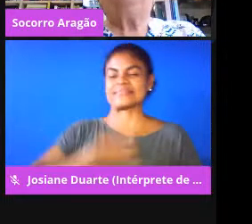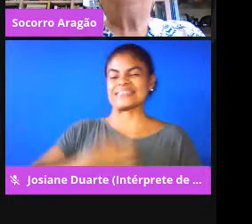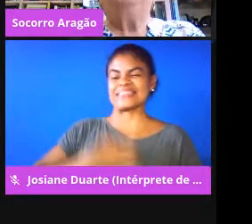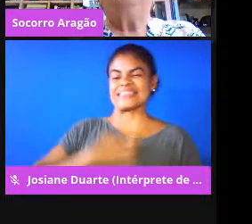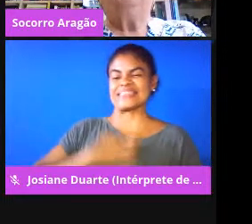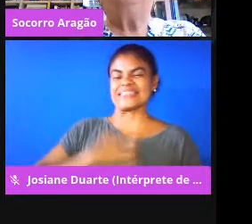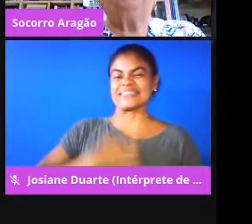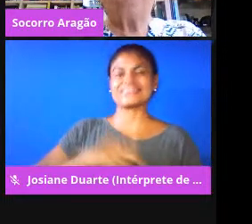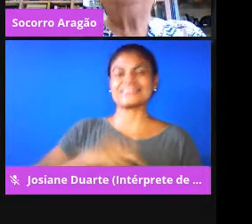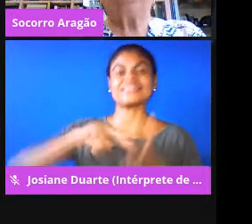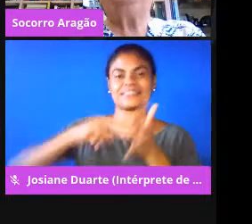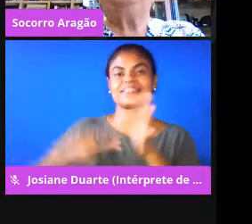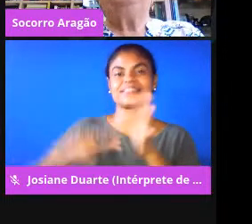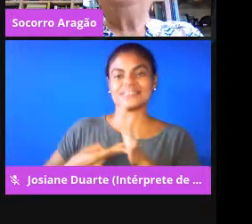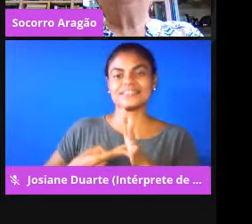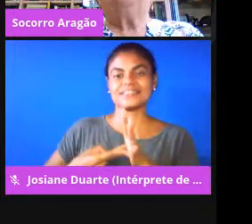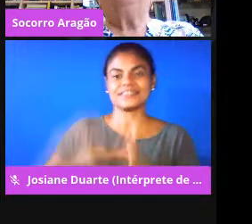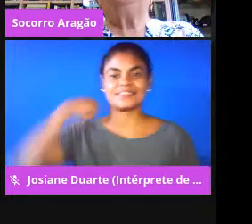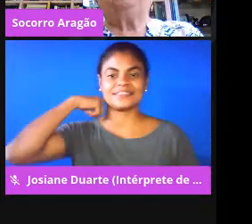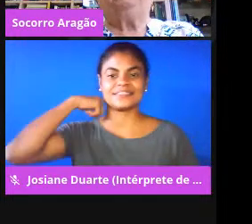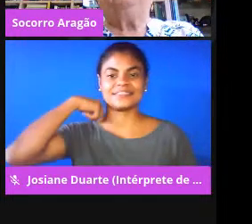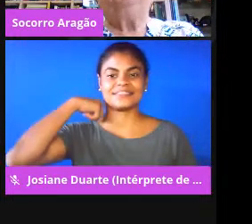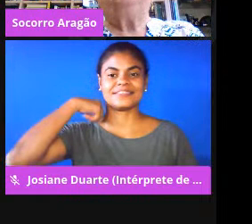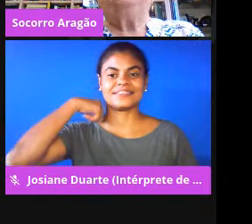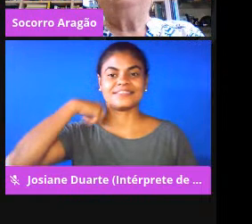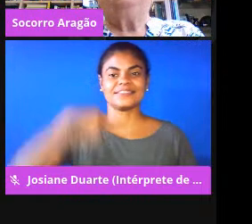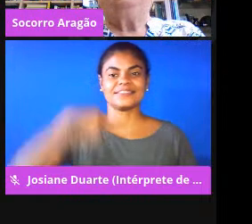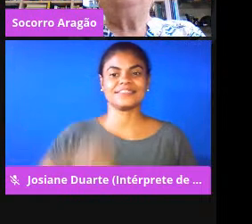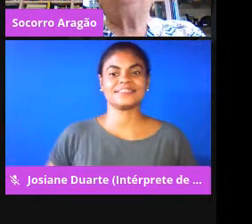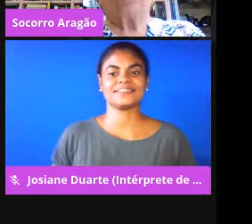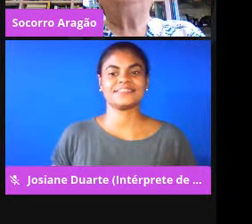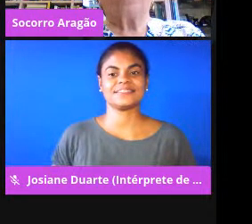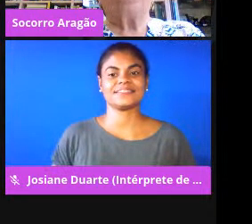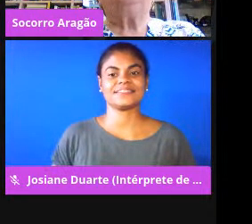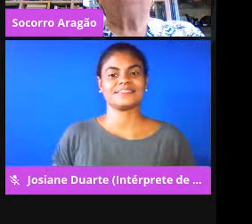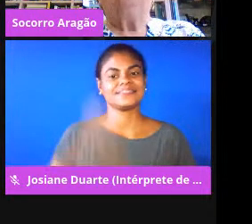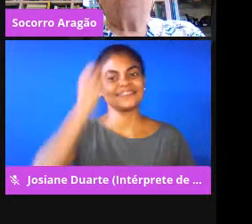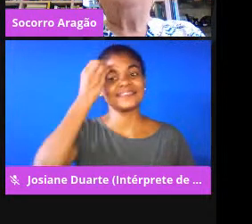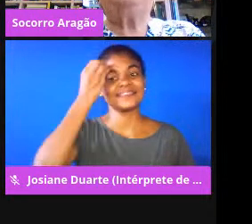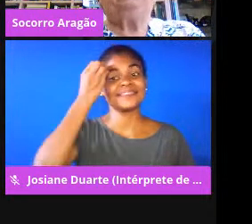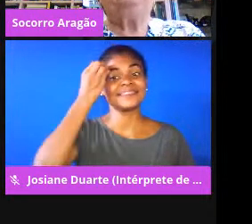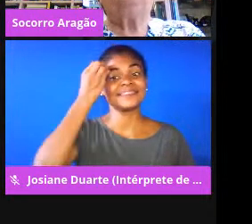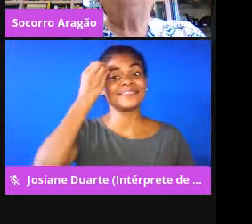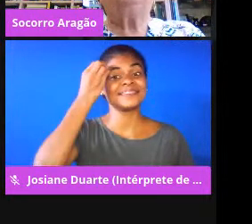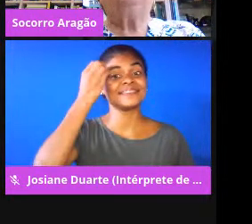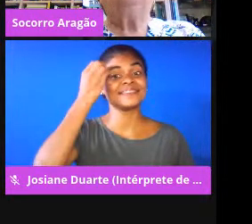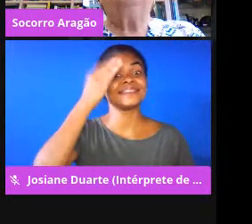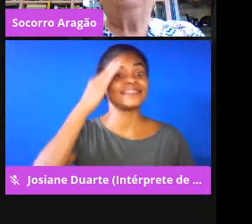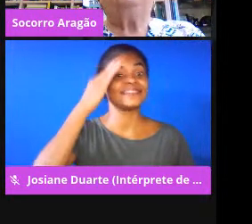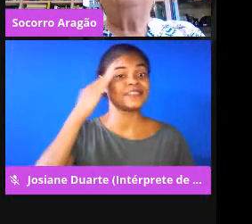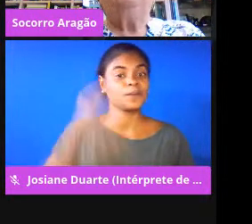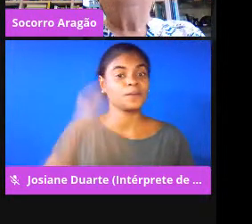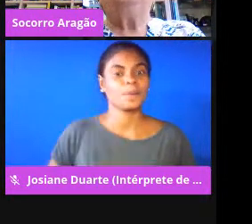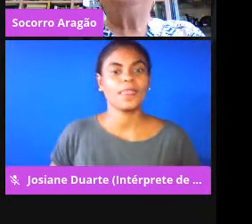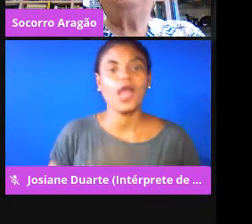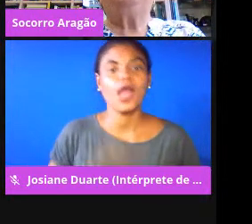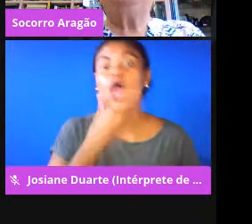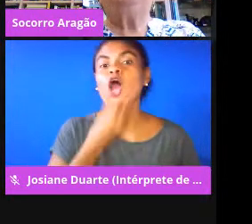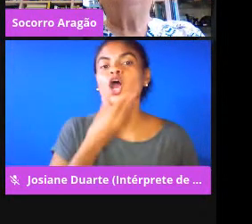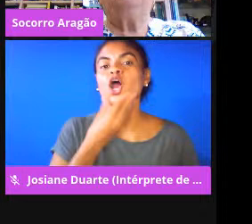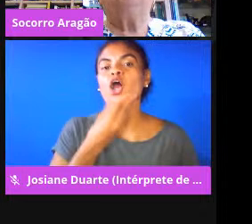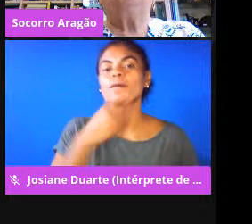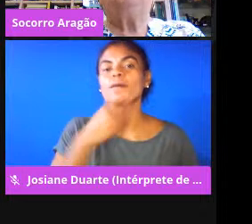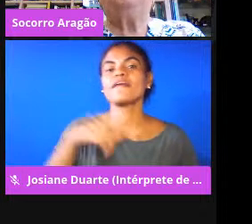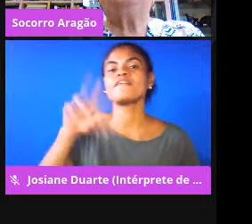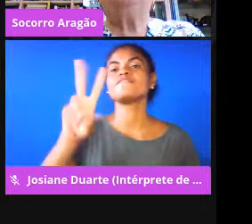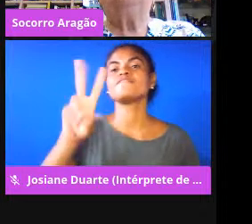aqui é uma freipa de mulher escorropichada. Este homem tem visgo. Homem atraente e conquistador de mulheres. Pois esta